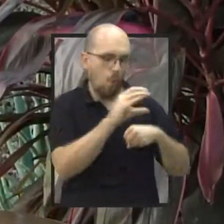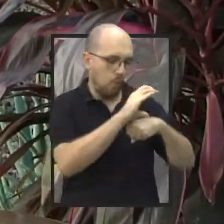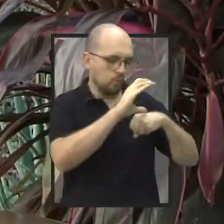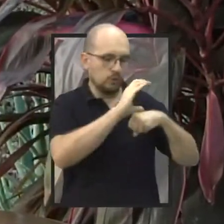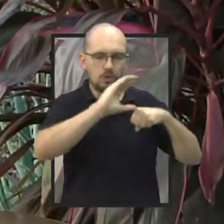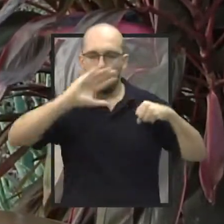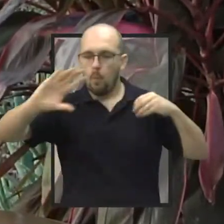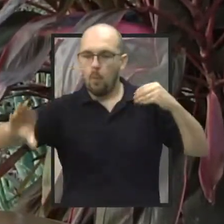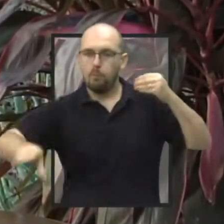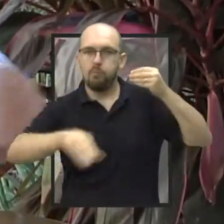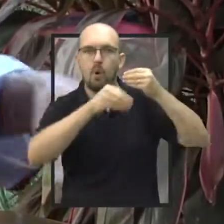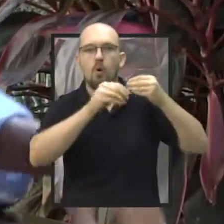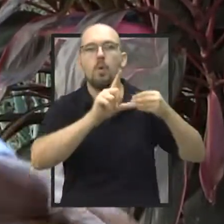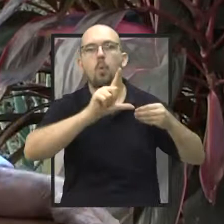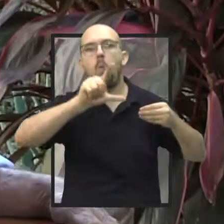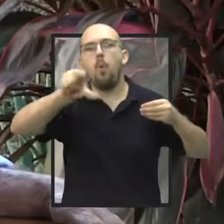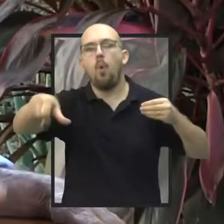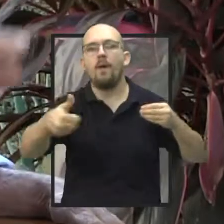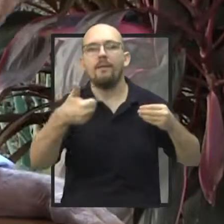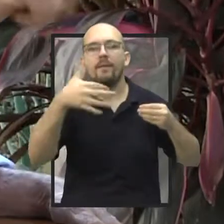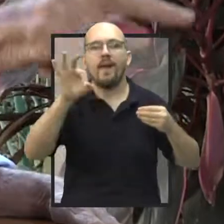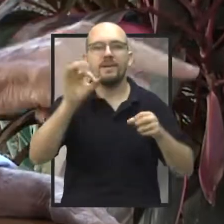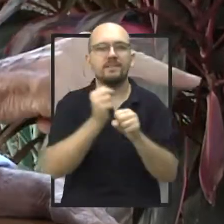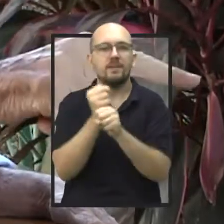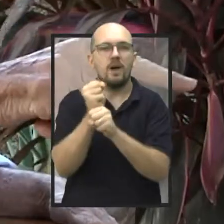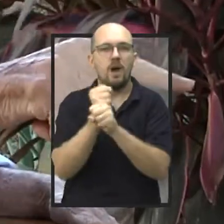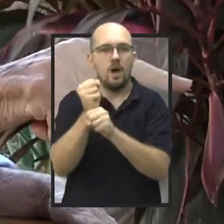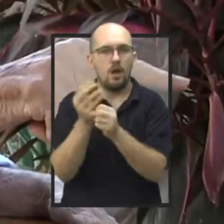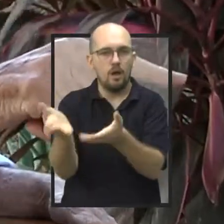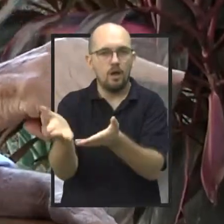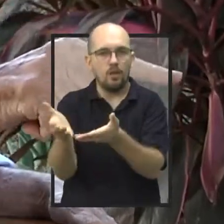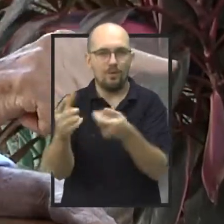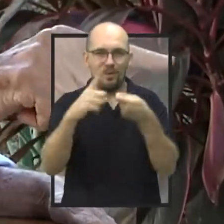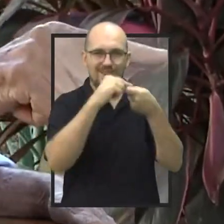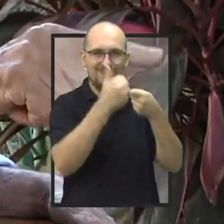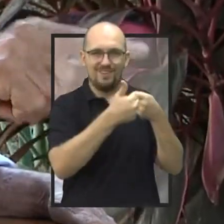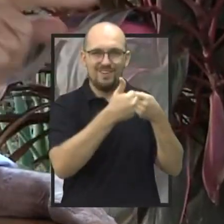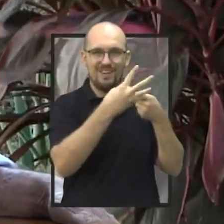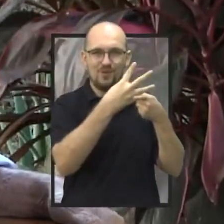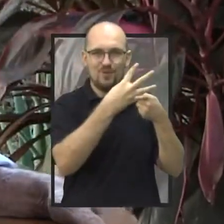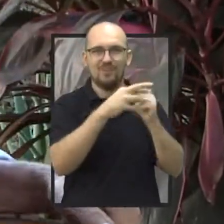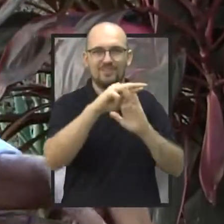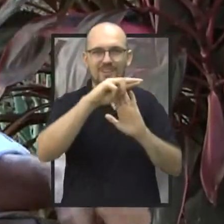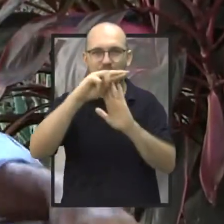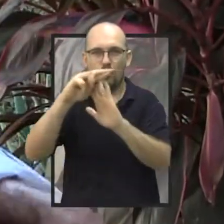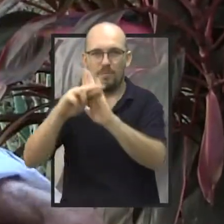do artigo 14. E essa regulamentação, através